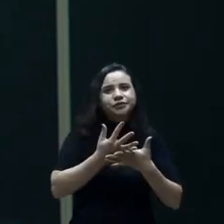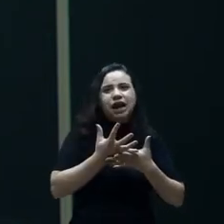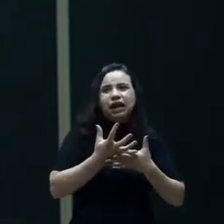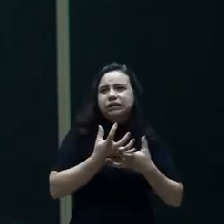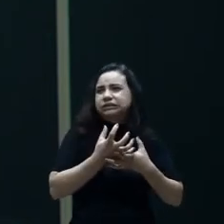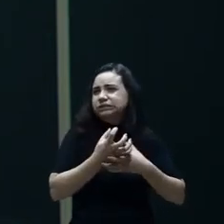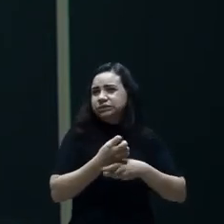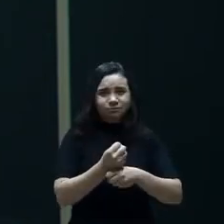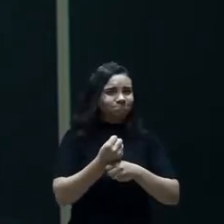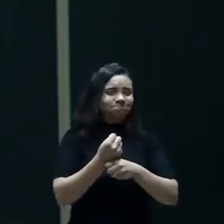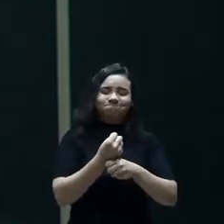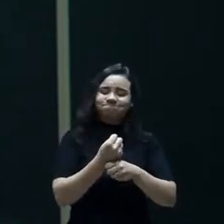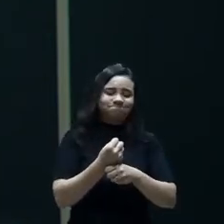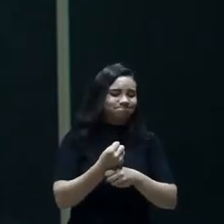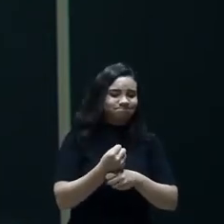nos distraem,